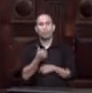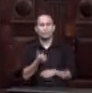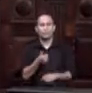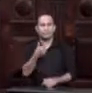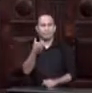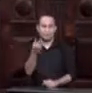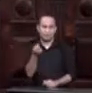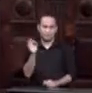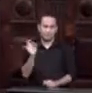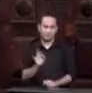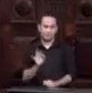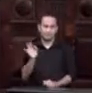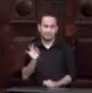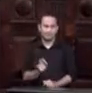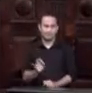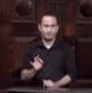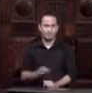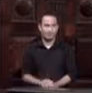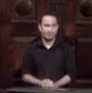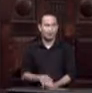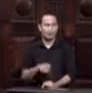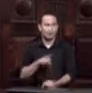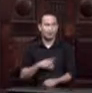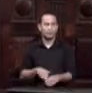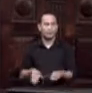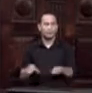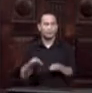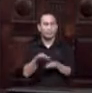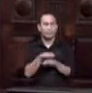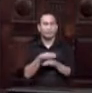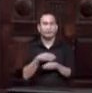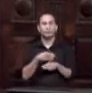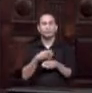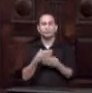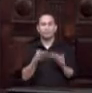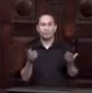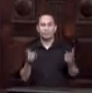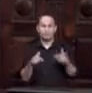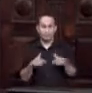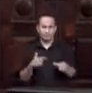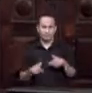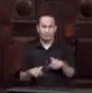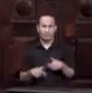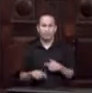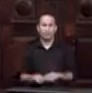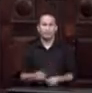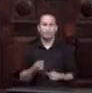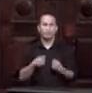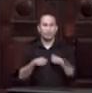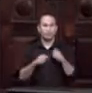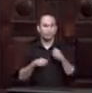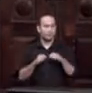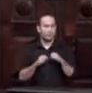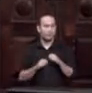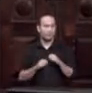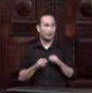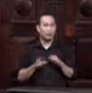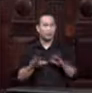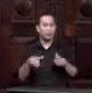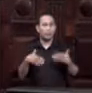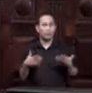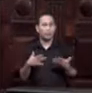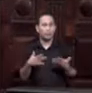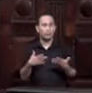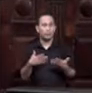20%. Teve um aumento no desemprego, uma redução na atividade econômica. E quando começar